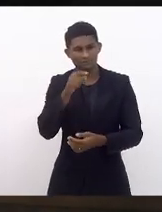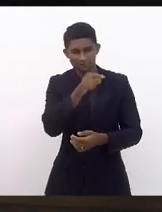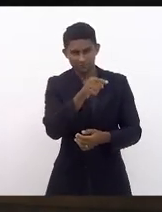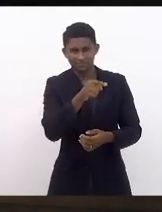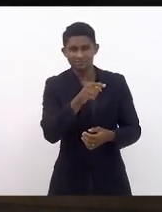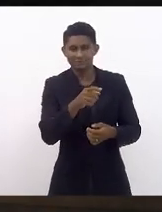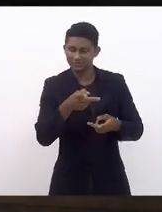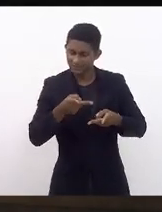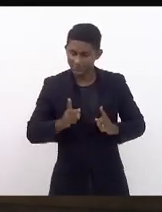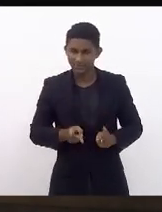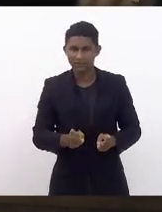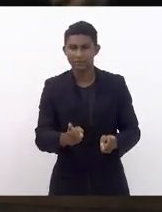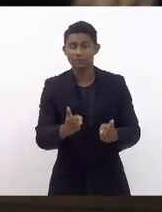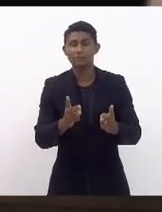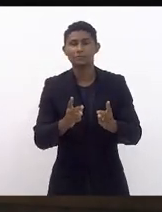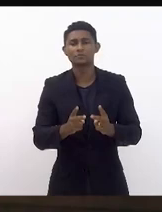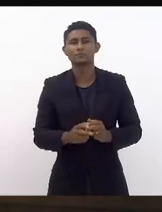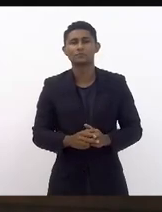sempre deixou